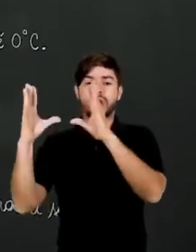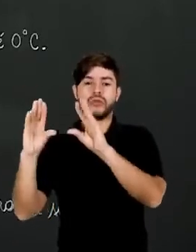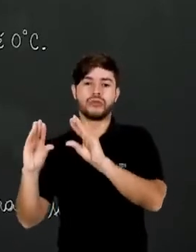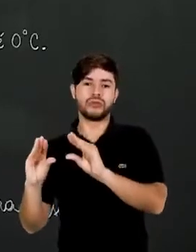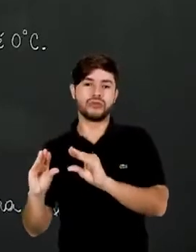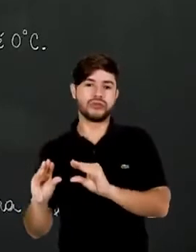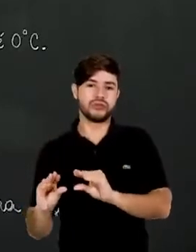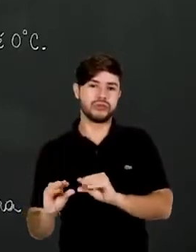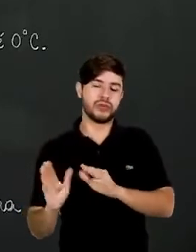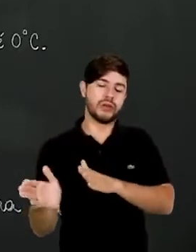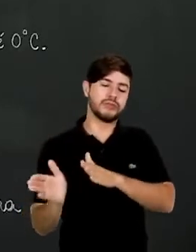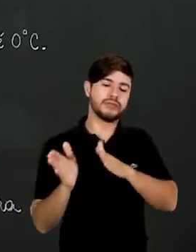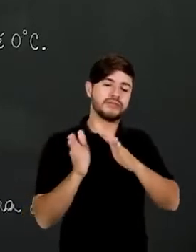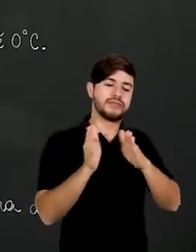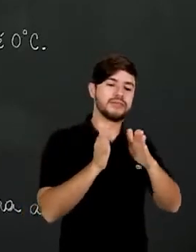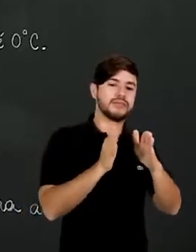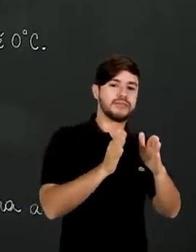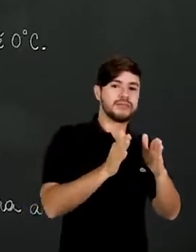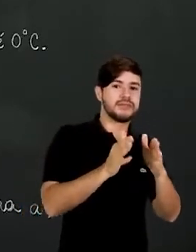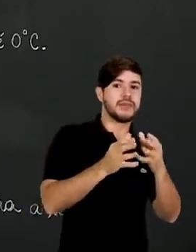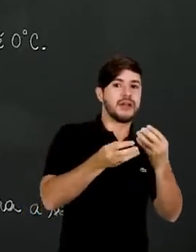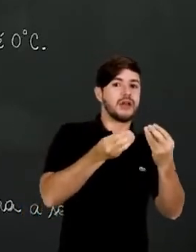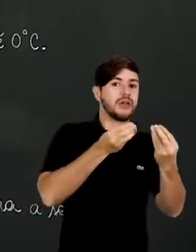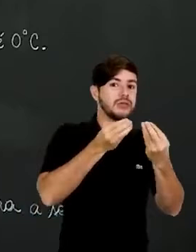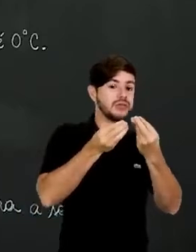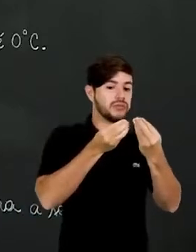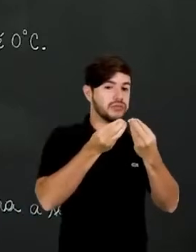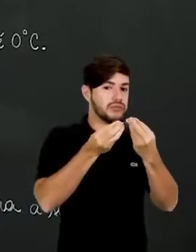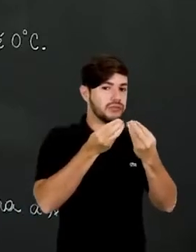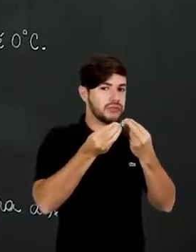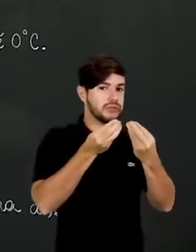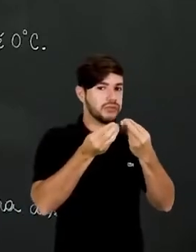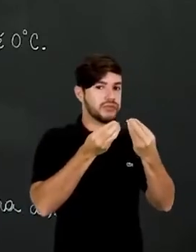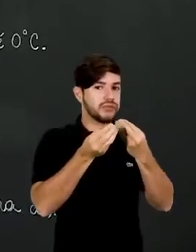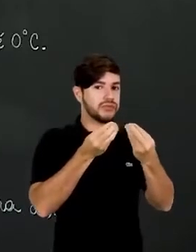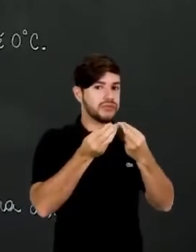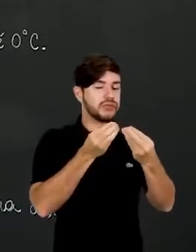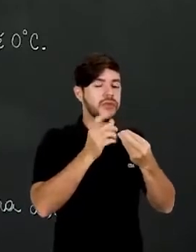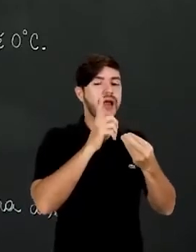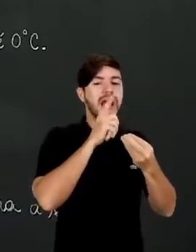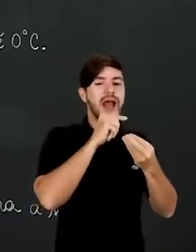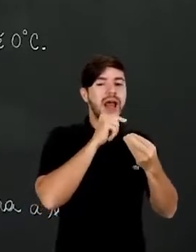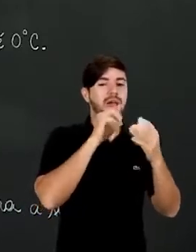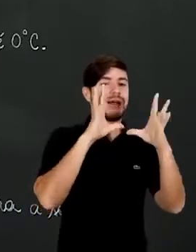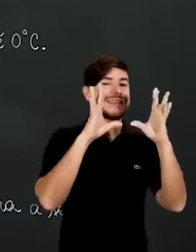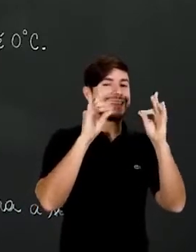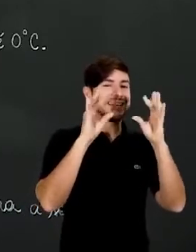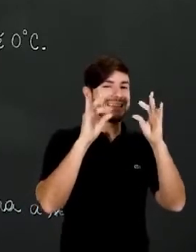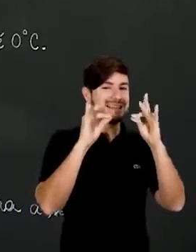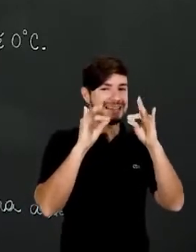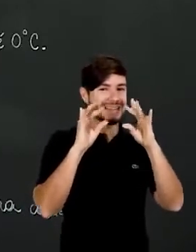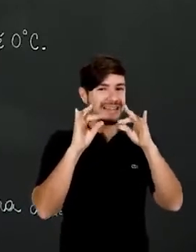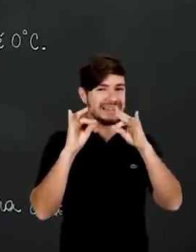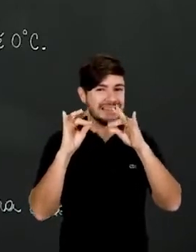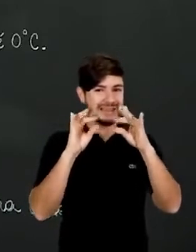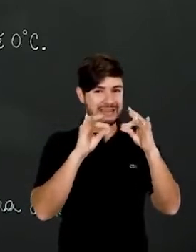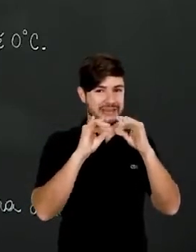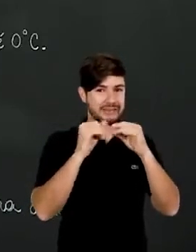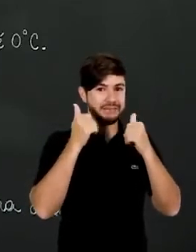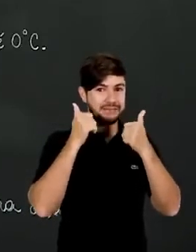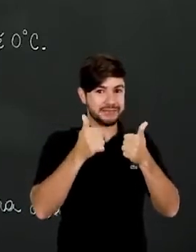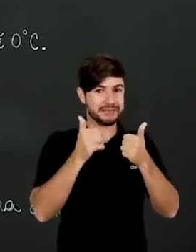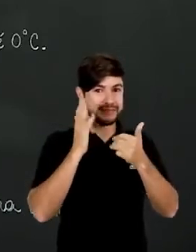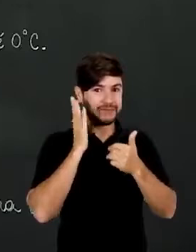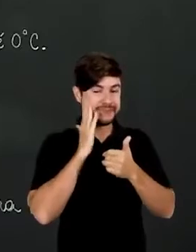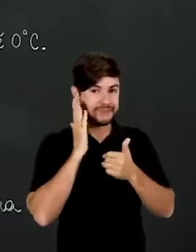redução de temperatura. Enquanto aqui rolou ganho de calor, a agitação nível master, aqui eu tenho perda de